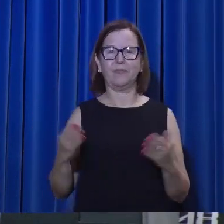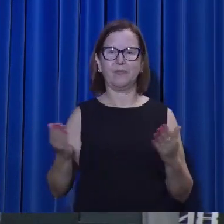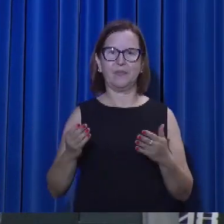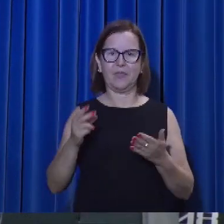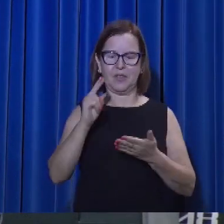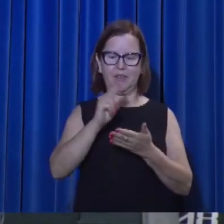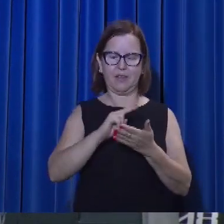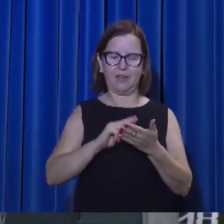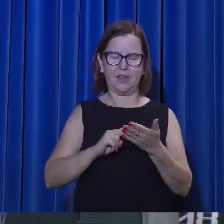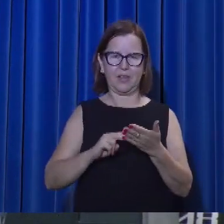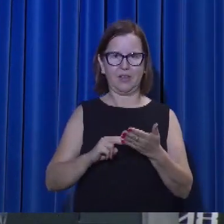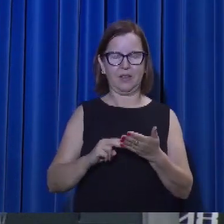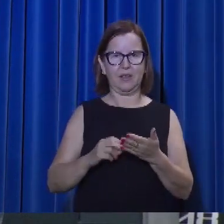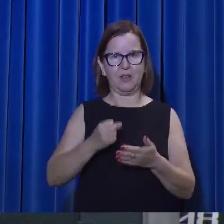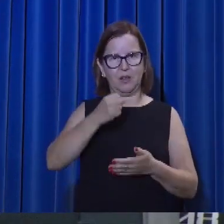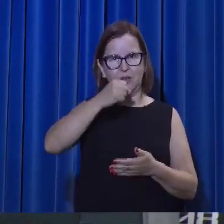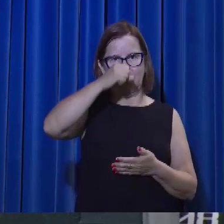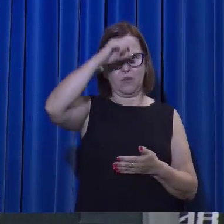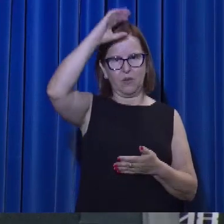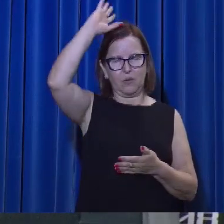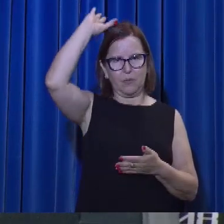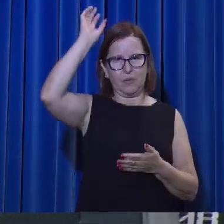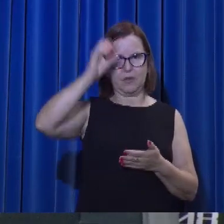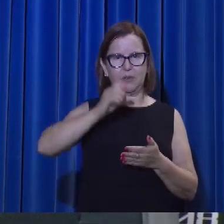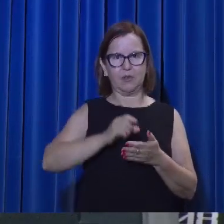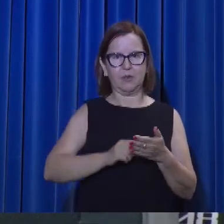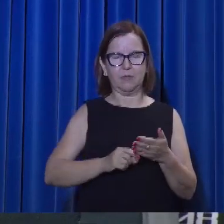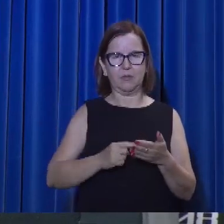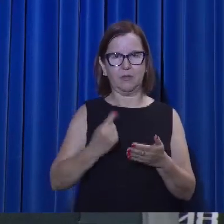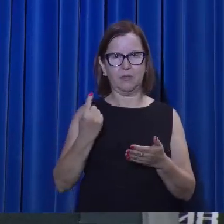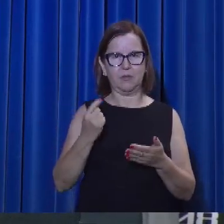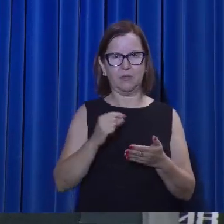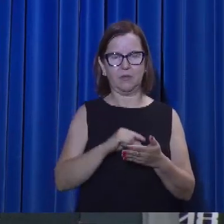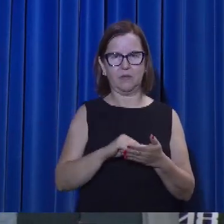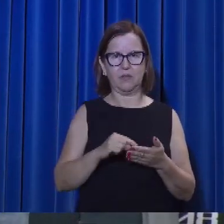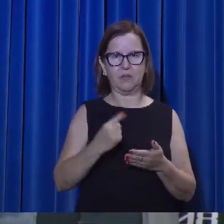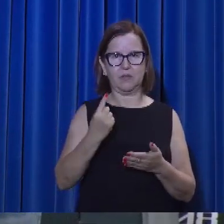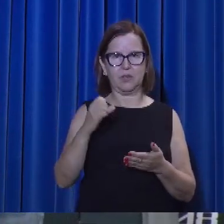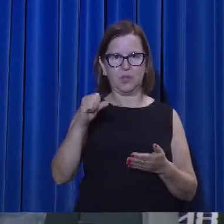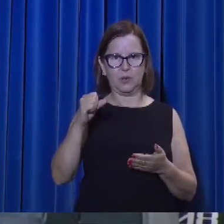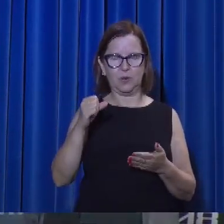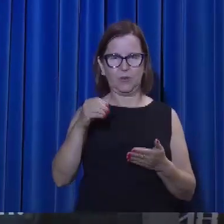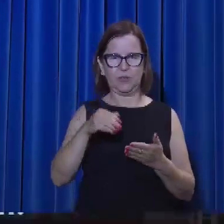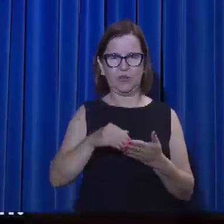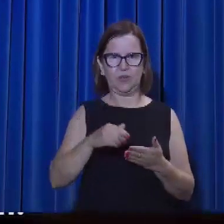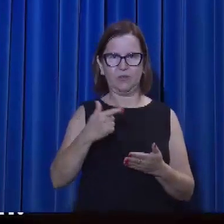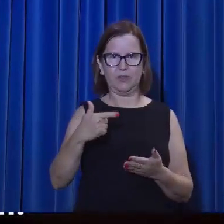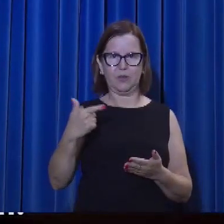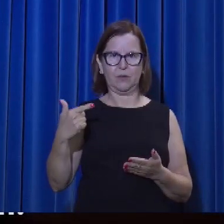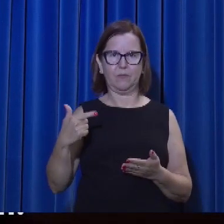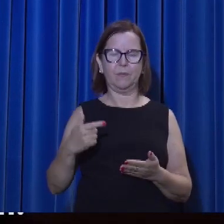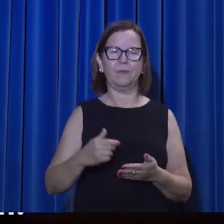de apoio, Romanos capítulo 1, do 18 ao 22.